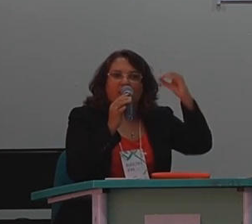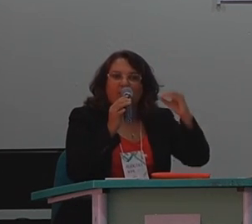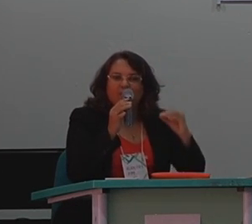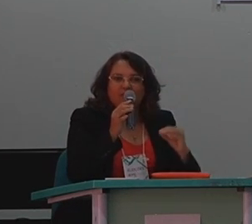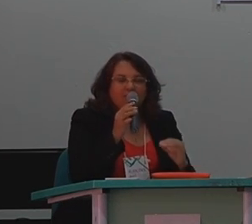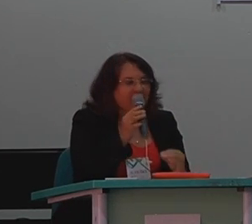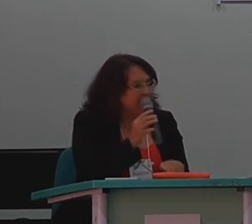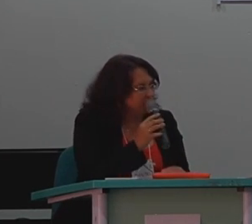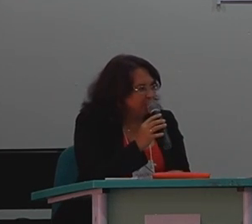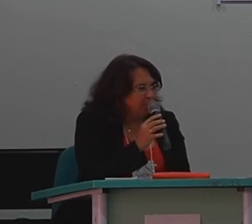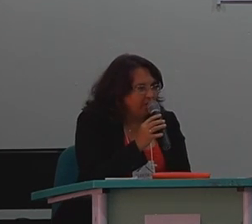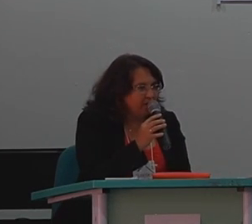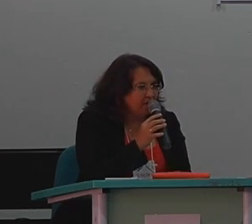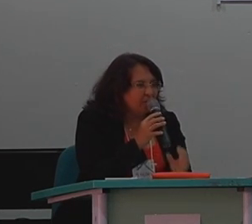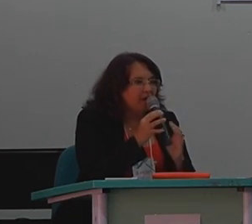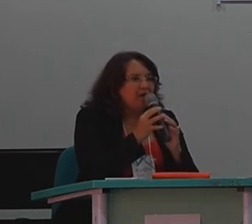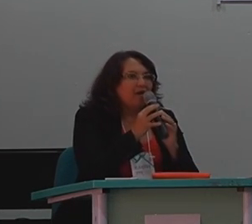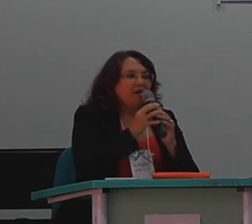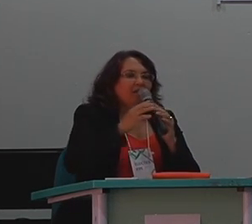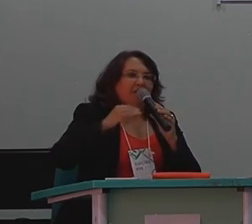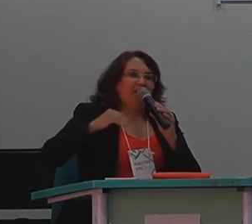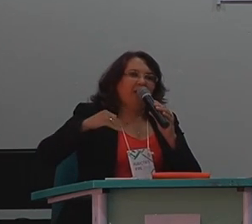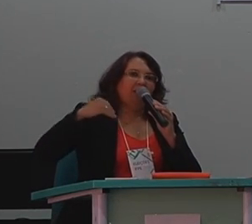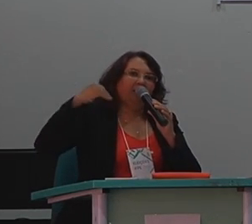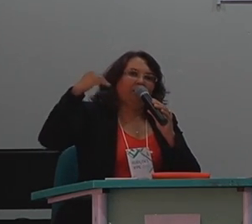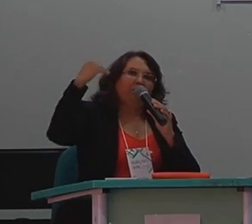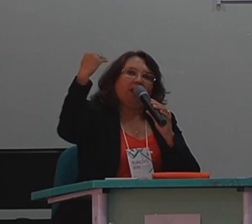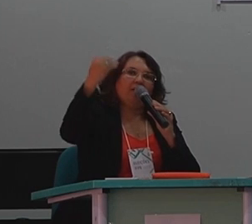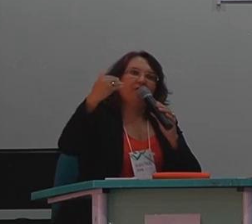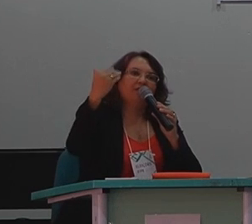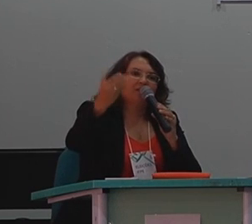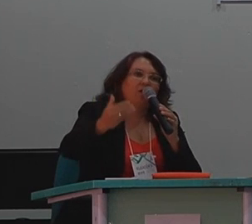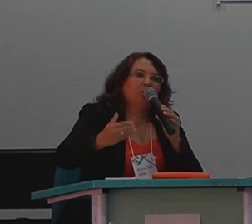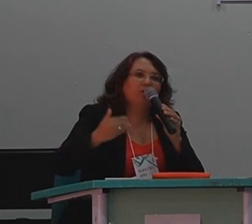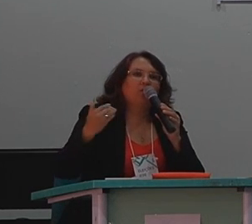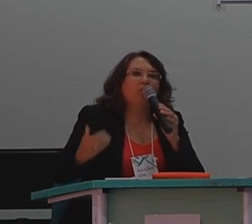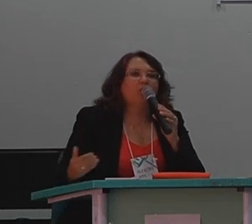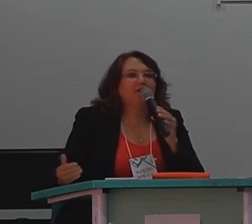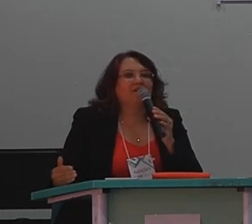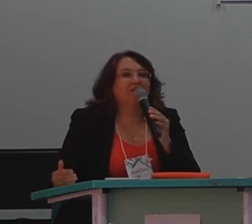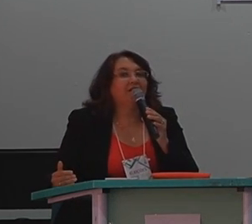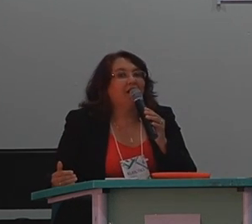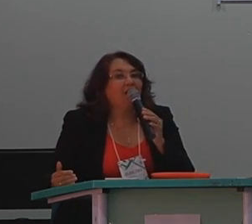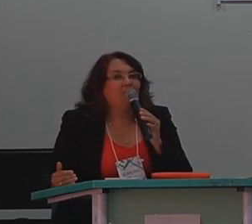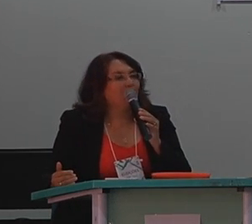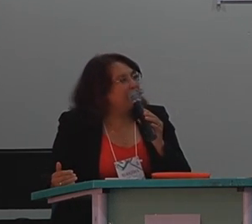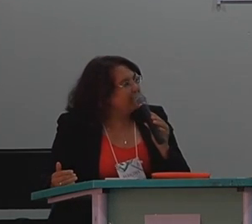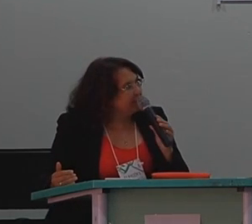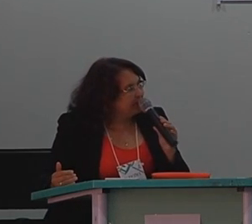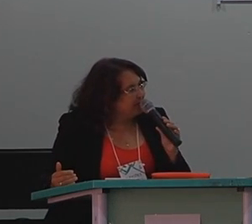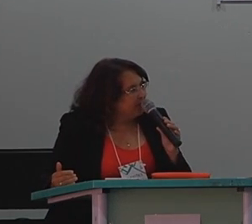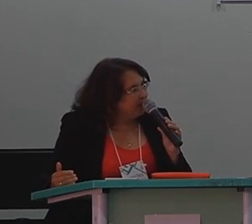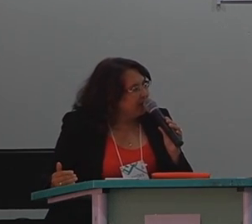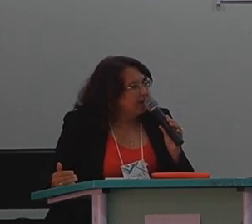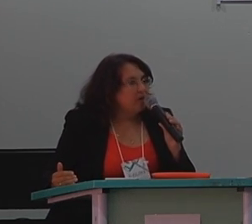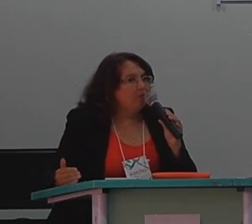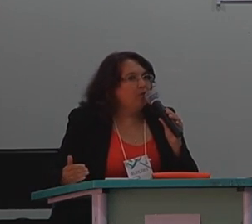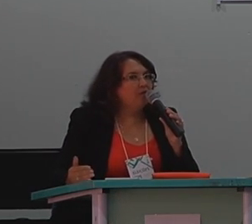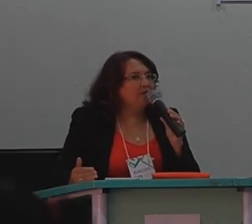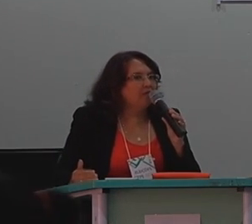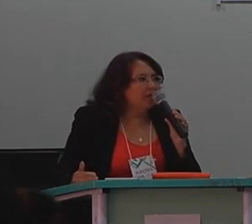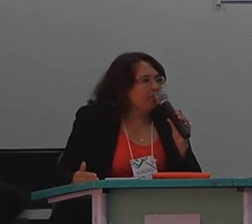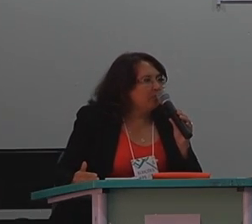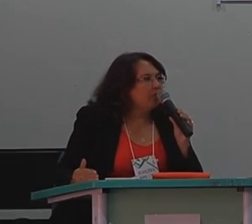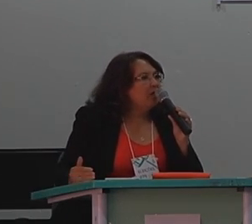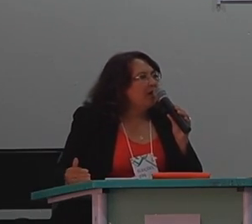referências nos vários itens do programa, tem previsão de como esse diálogo vai se dar.